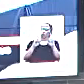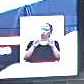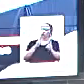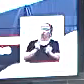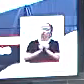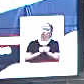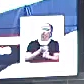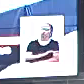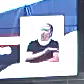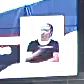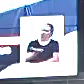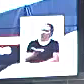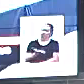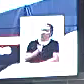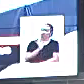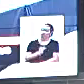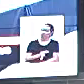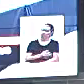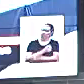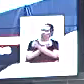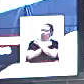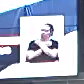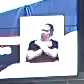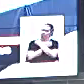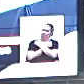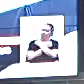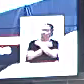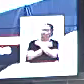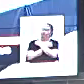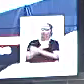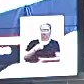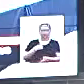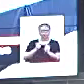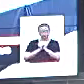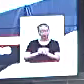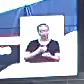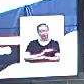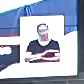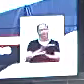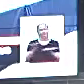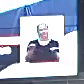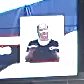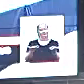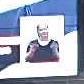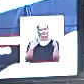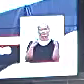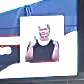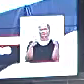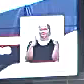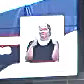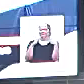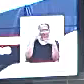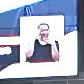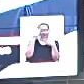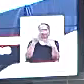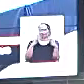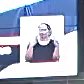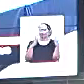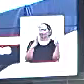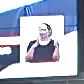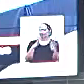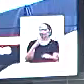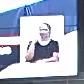Vocês podem ter certeza disso tá bom grande abraço e pode tá comigo aqui e conosco com certeza obrigado muito obrigado Deputado